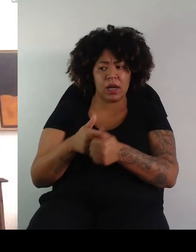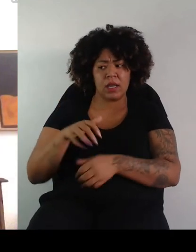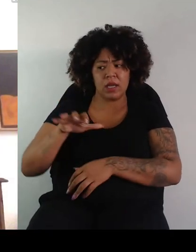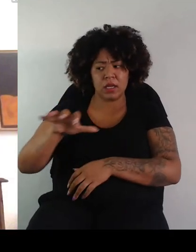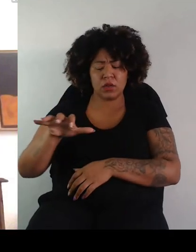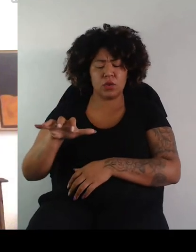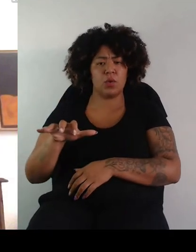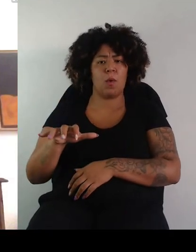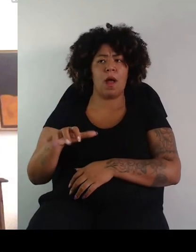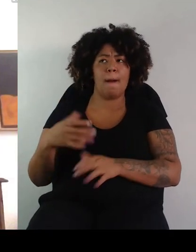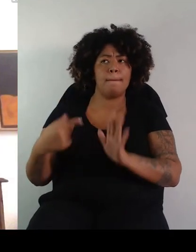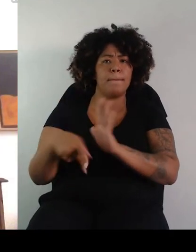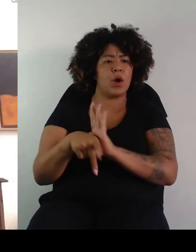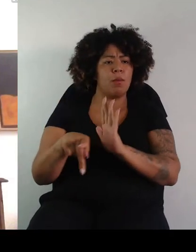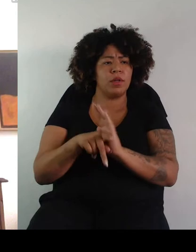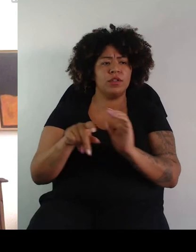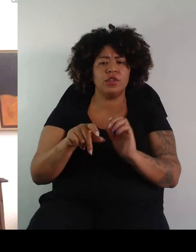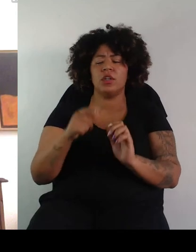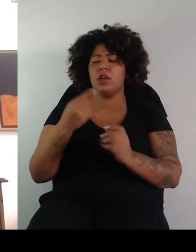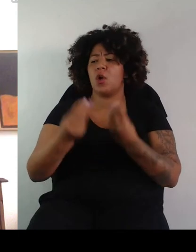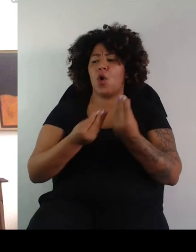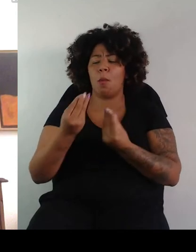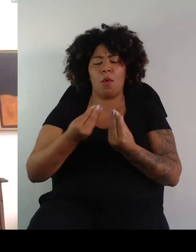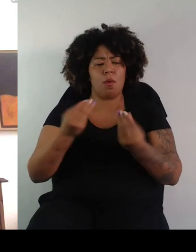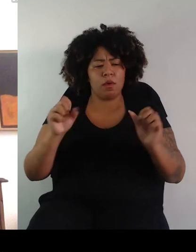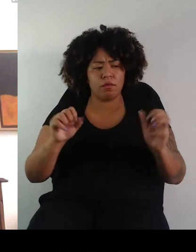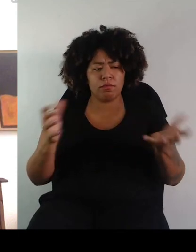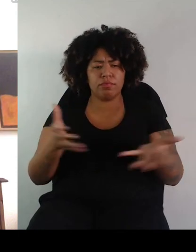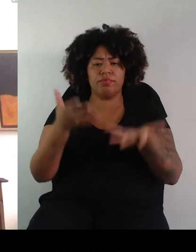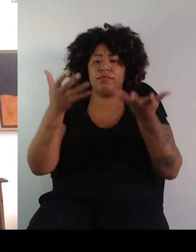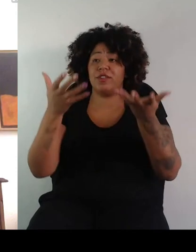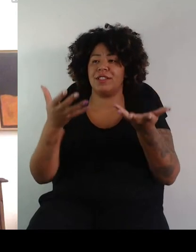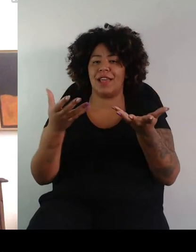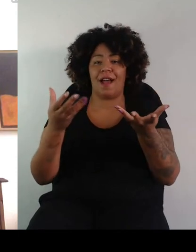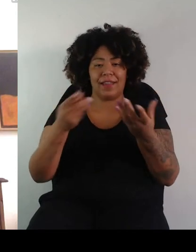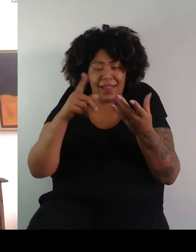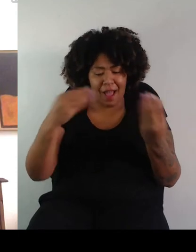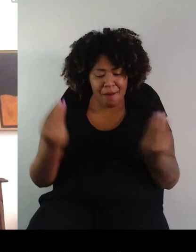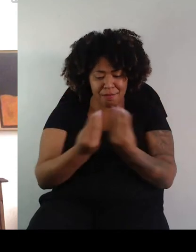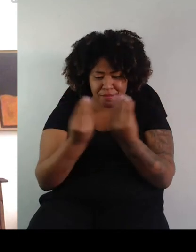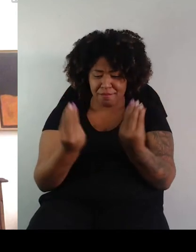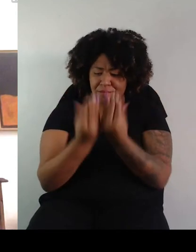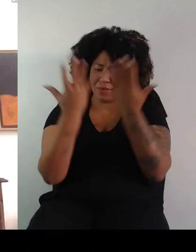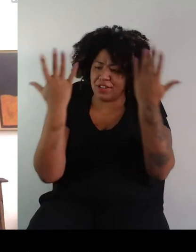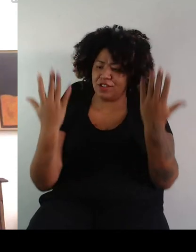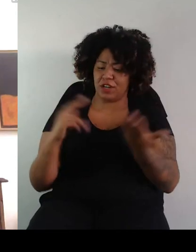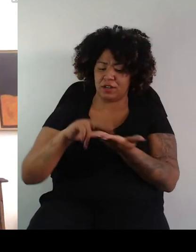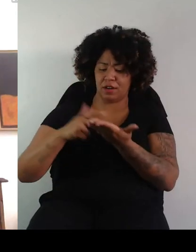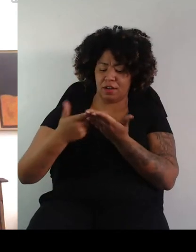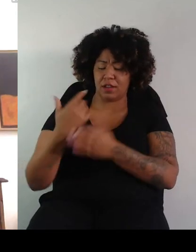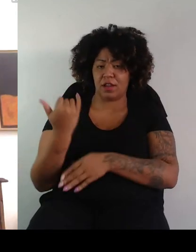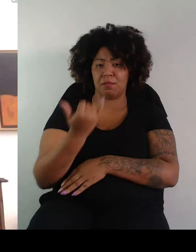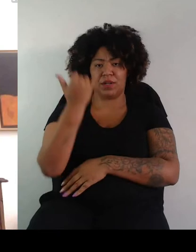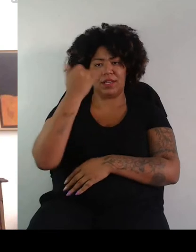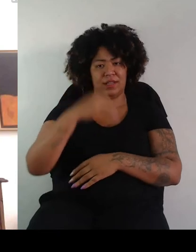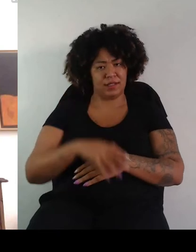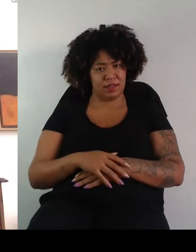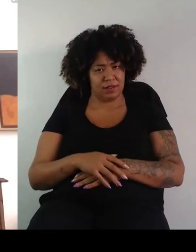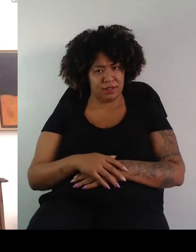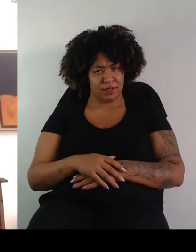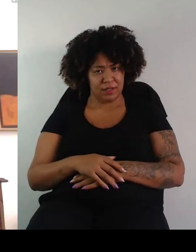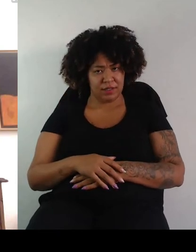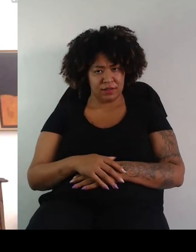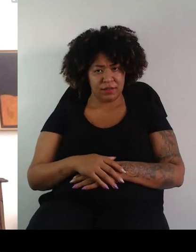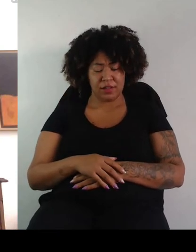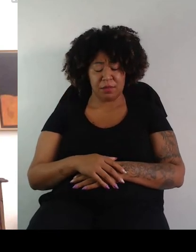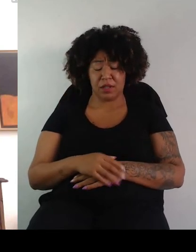a essa magia Então nesse caso é a magia que é importante e não conhecer não sei o seu